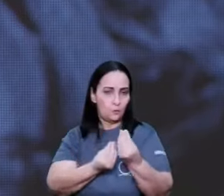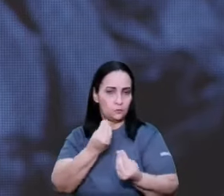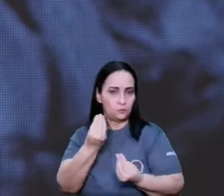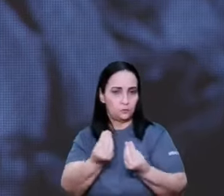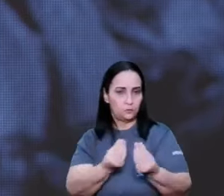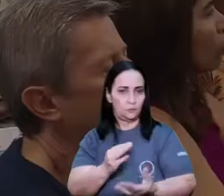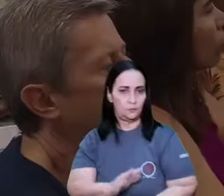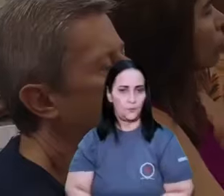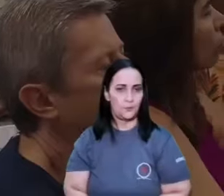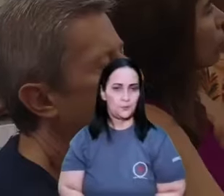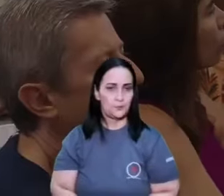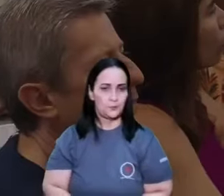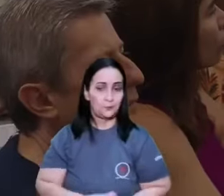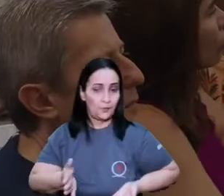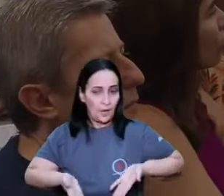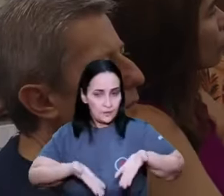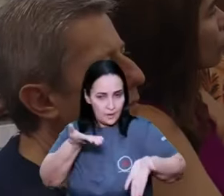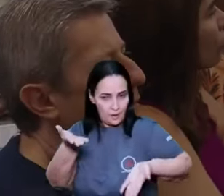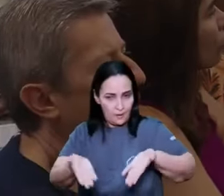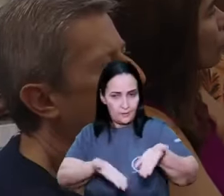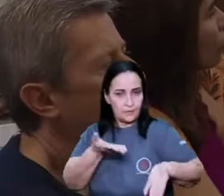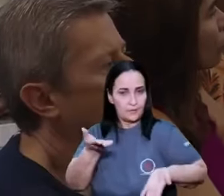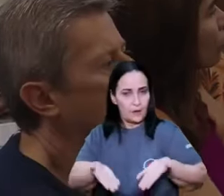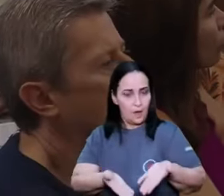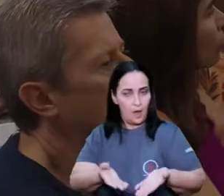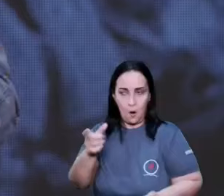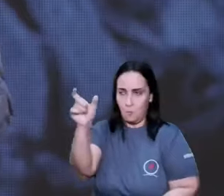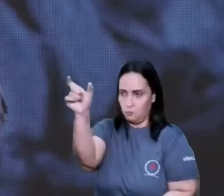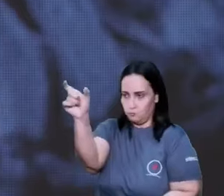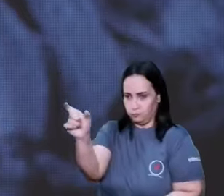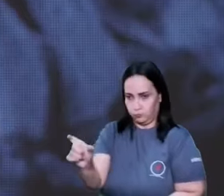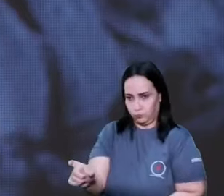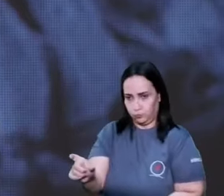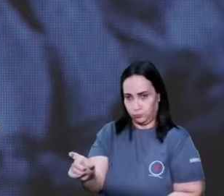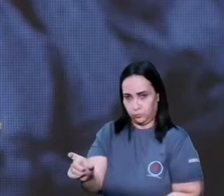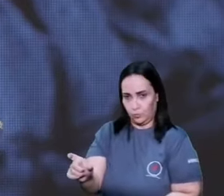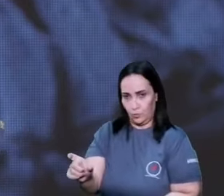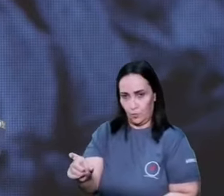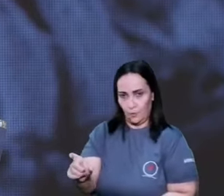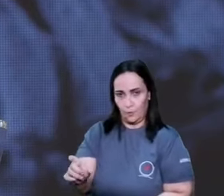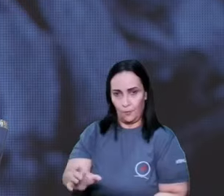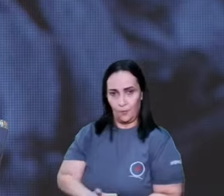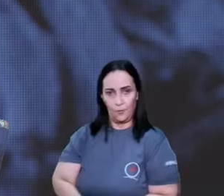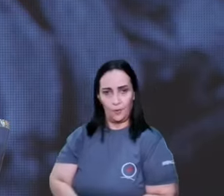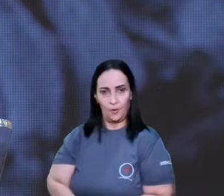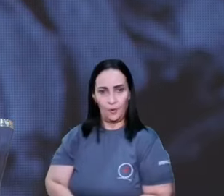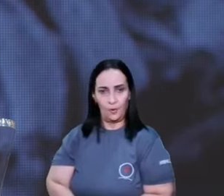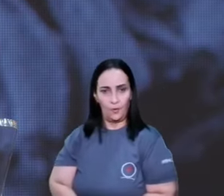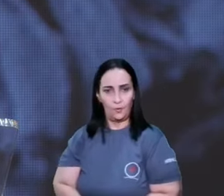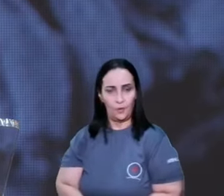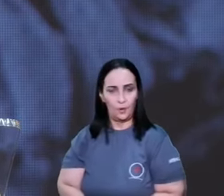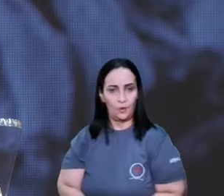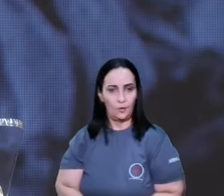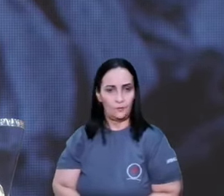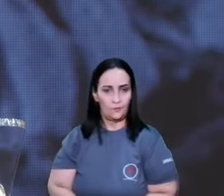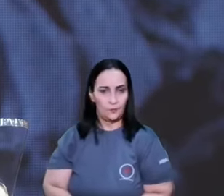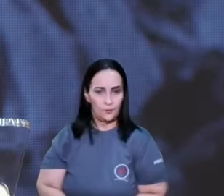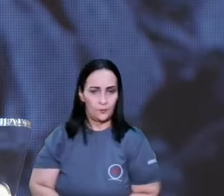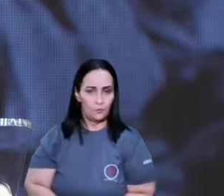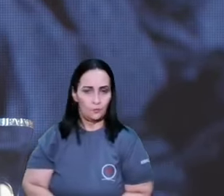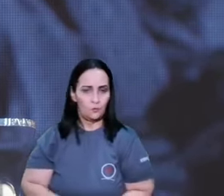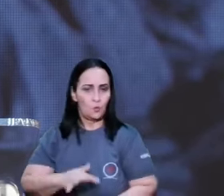em tratar de um ser humano quando este ser humano está totalmente